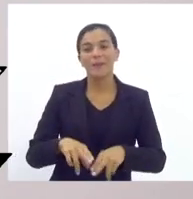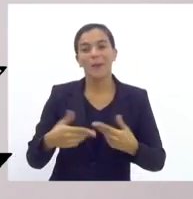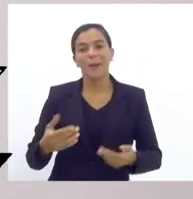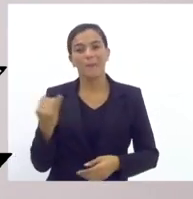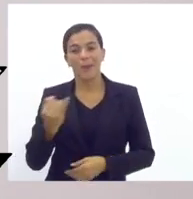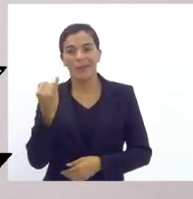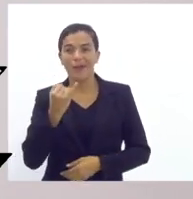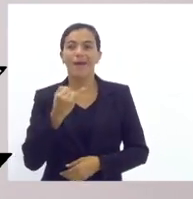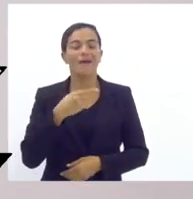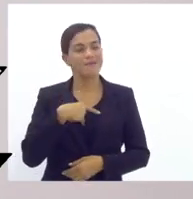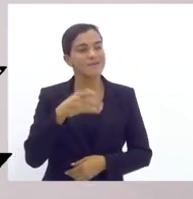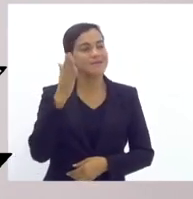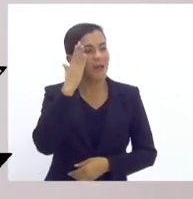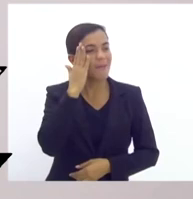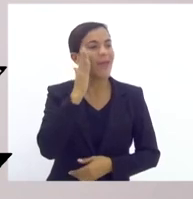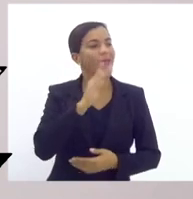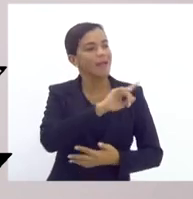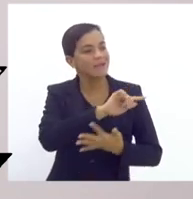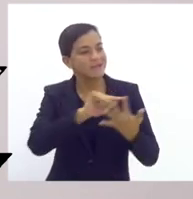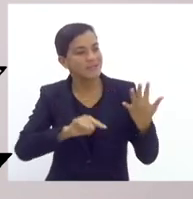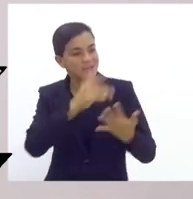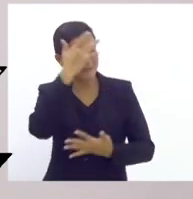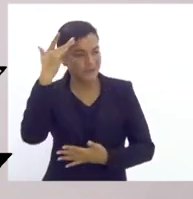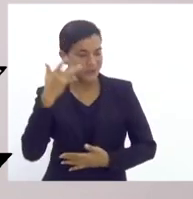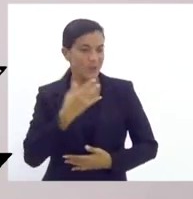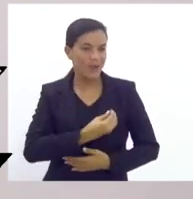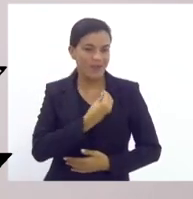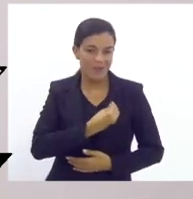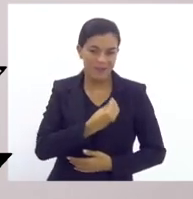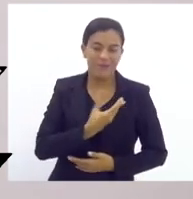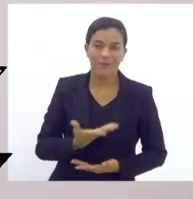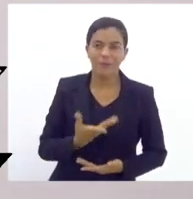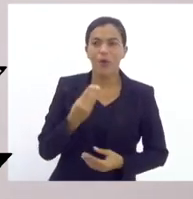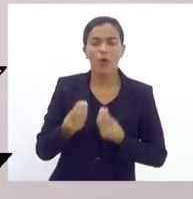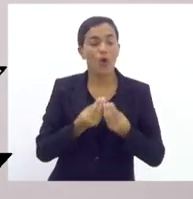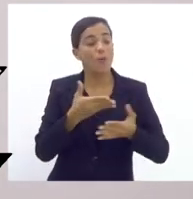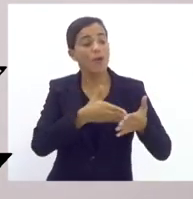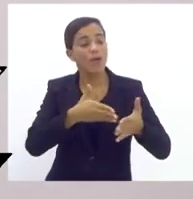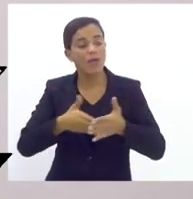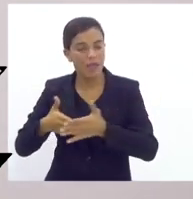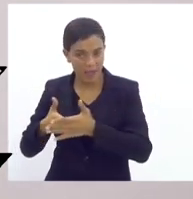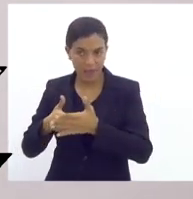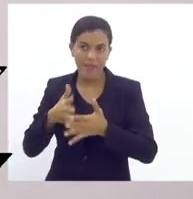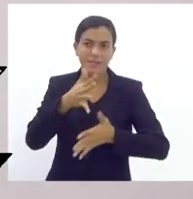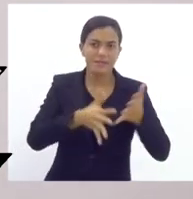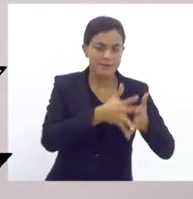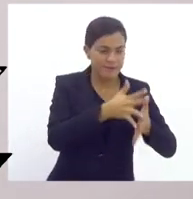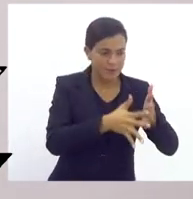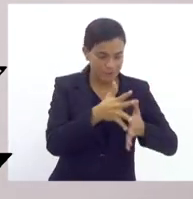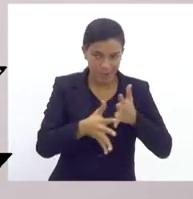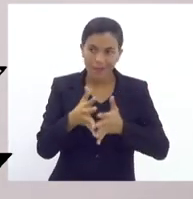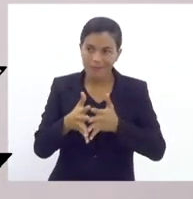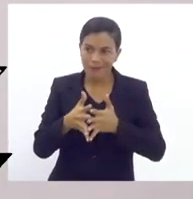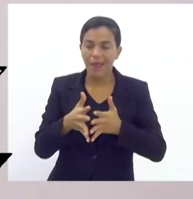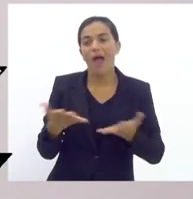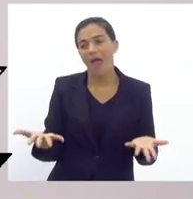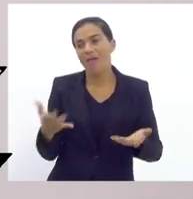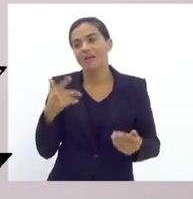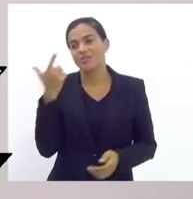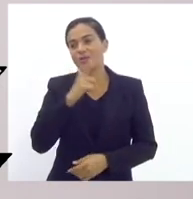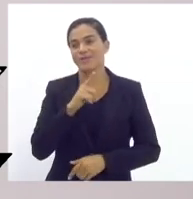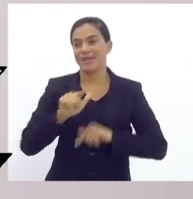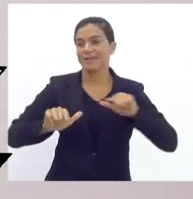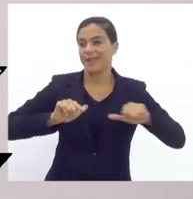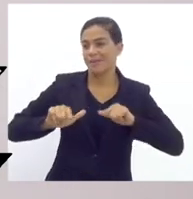ouvir das pessoas que passam pelas situações que enfrentam os problemas Quais são esses entraves quais são essas dificuldades para que a gente possa trabalhar